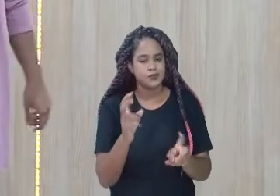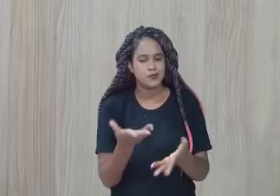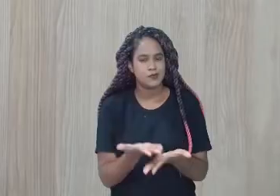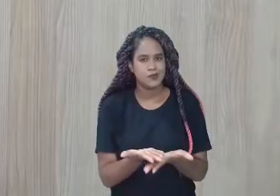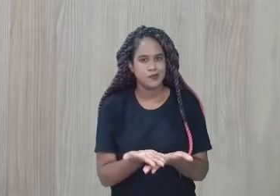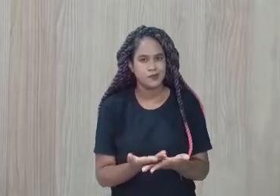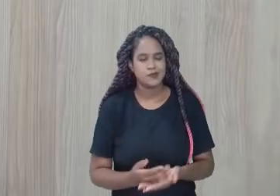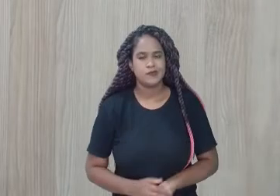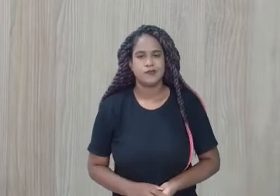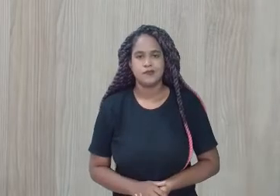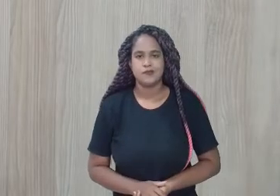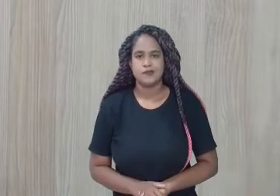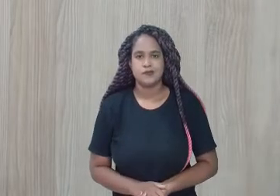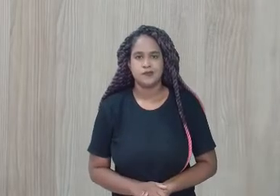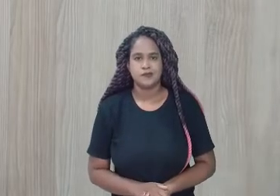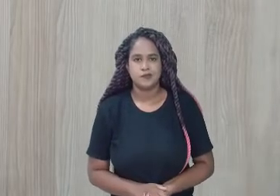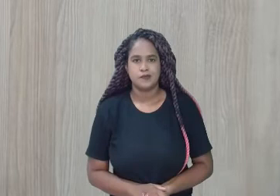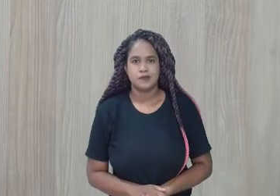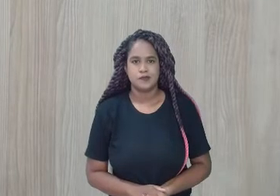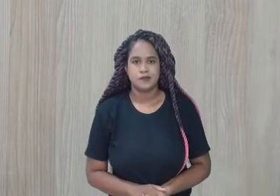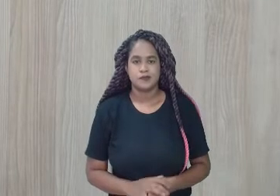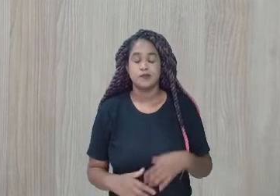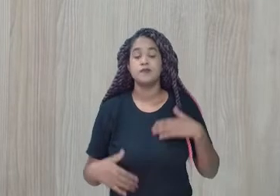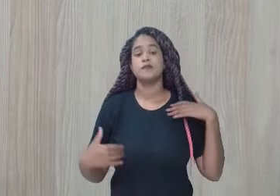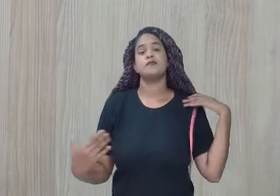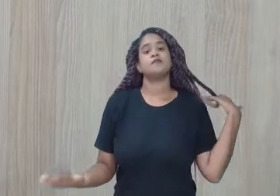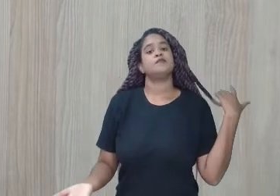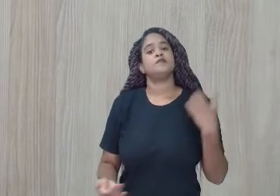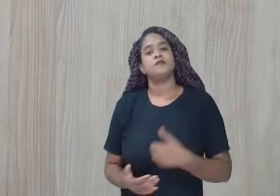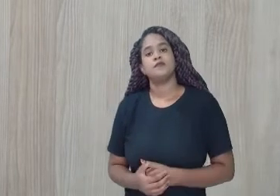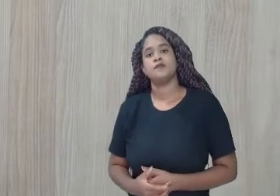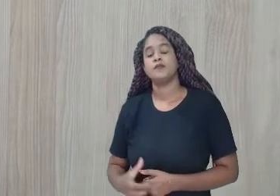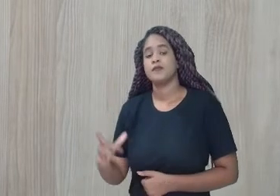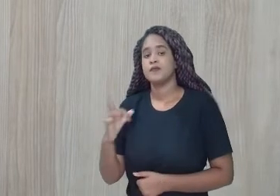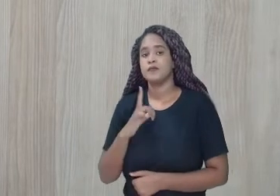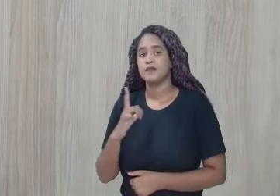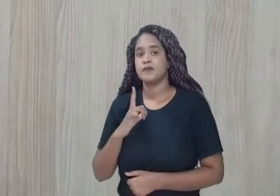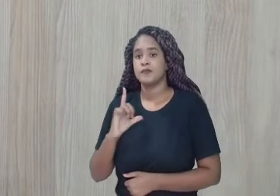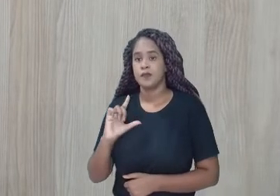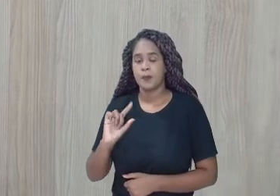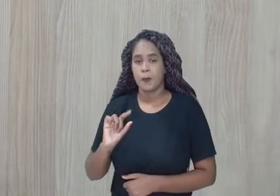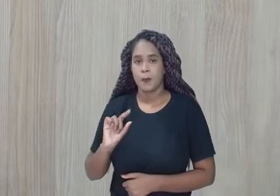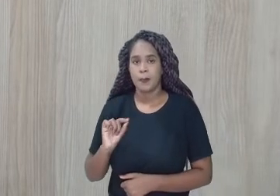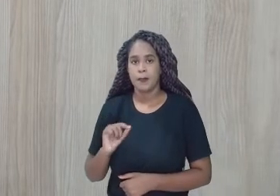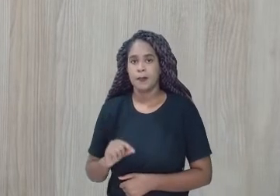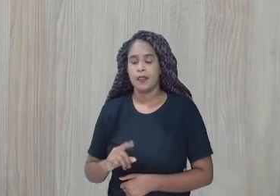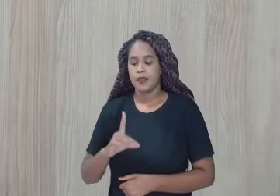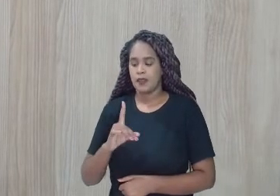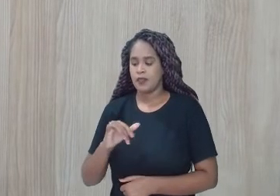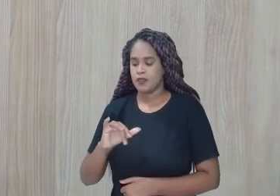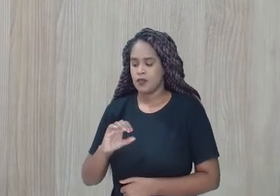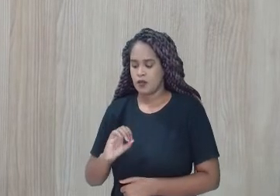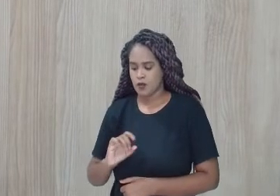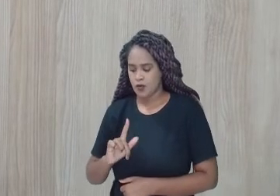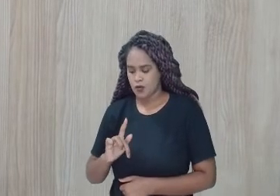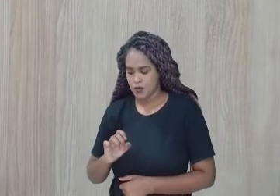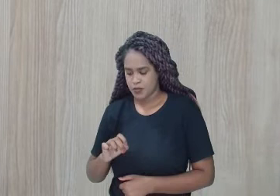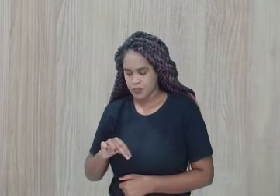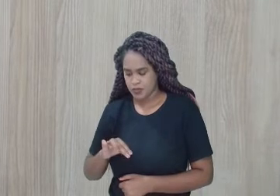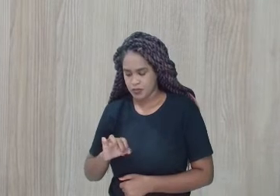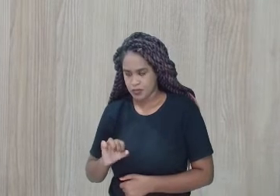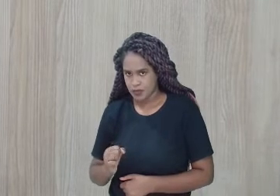Professora Vivi, aqui nós temos Diógenes,